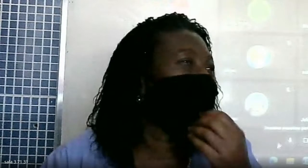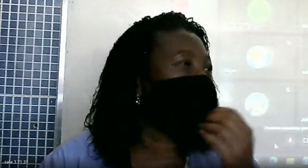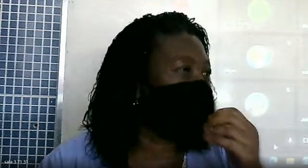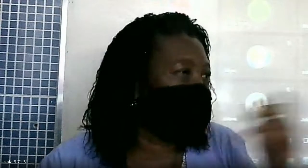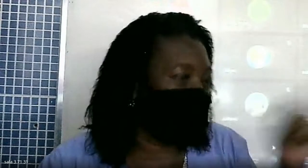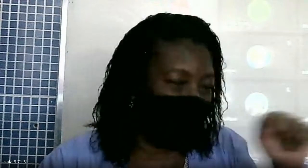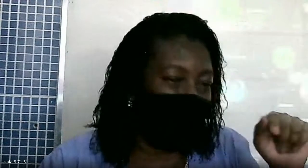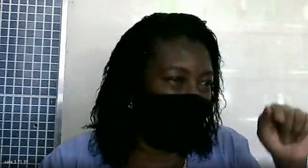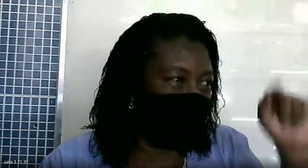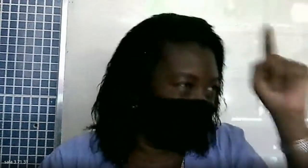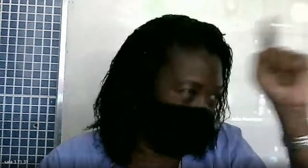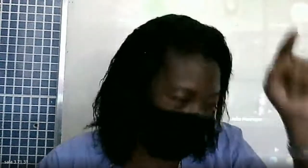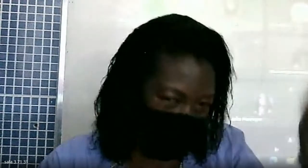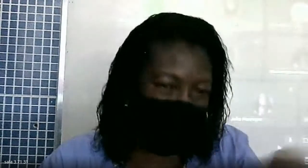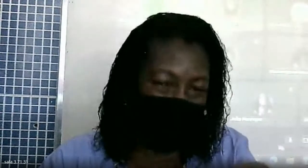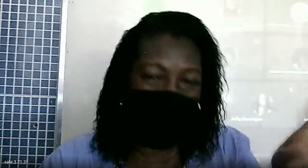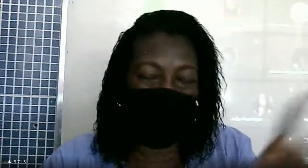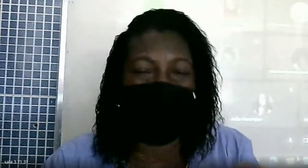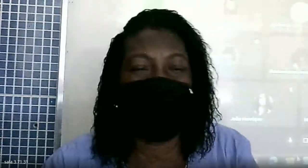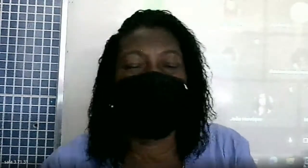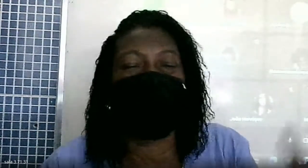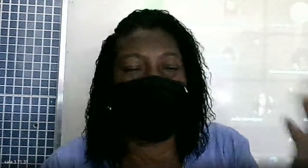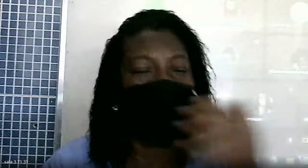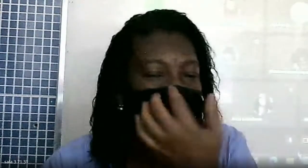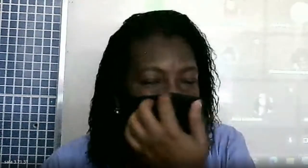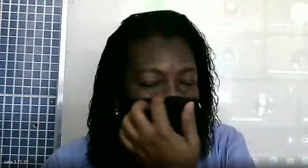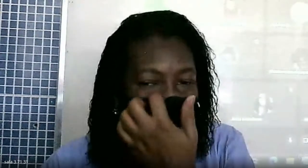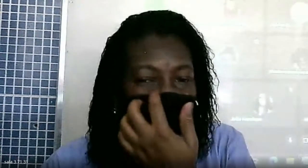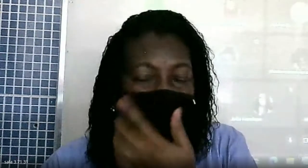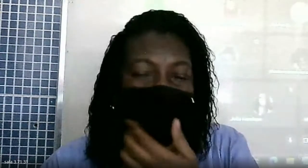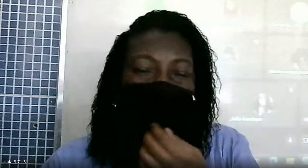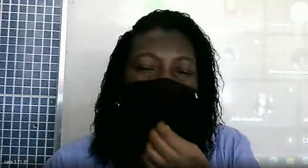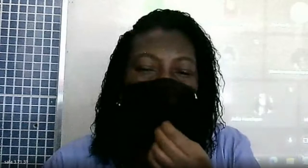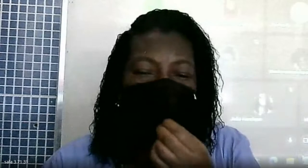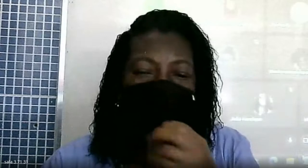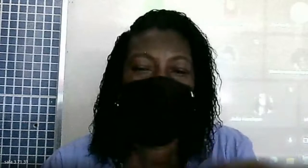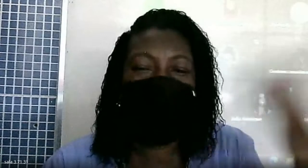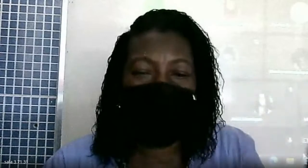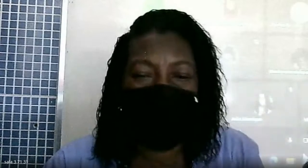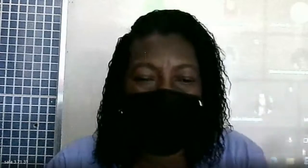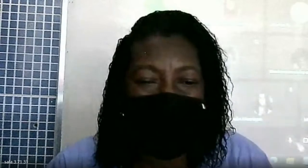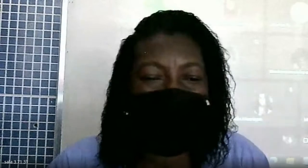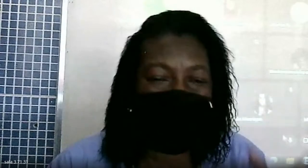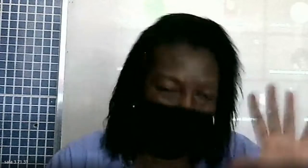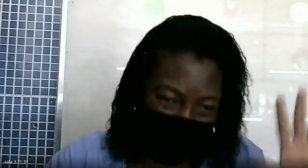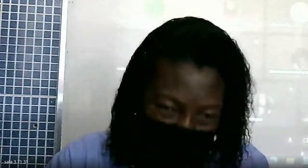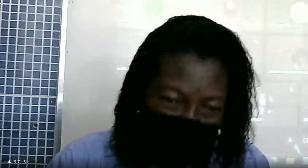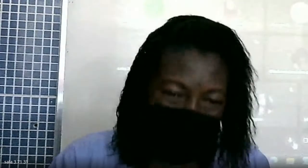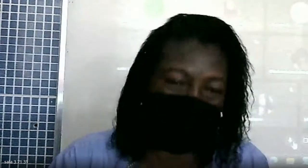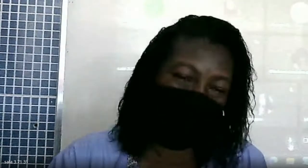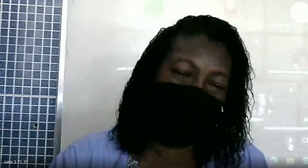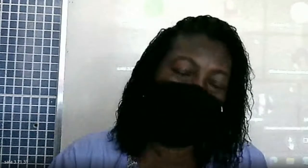Eu tenho que desligar o som meu, né, gente? Vou desligar o meu som aqui, tá bom? Para não dar eco aí,